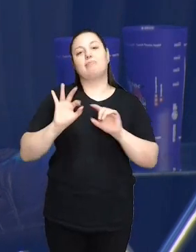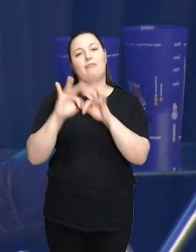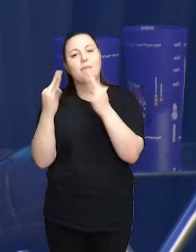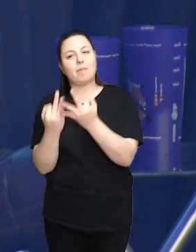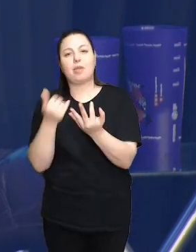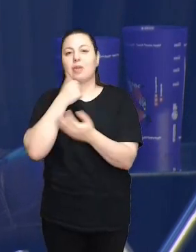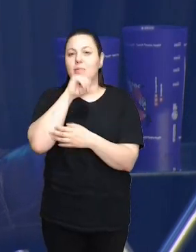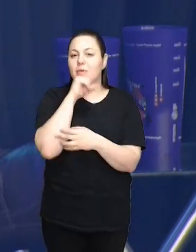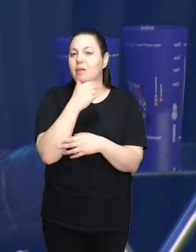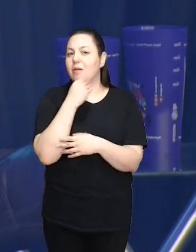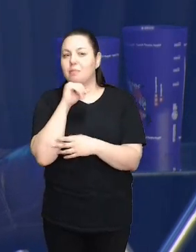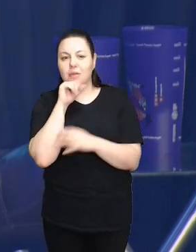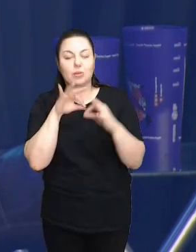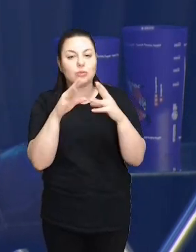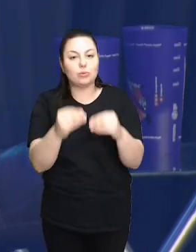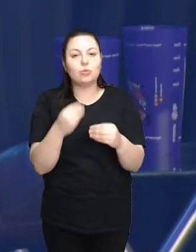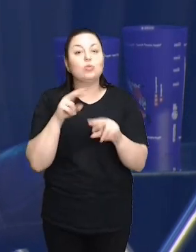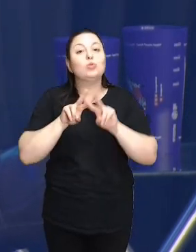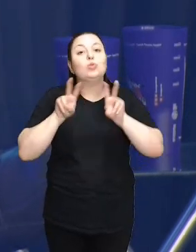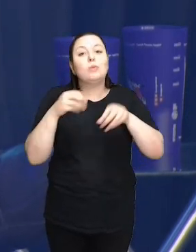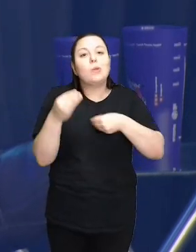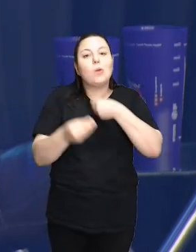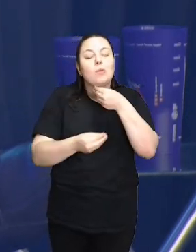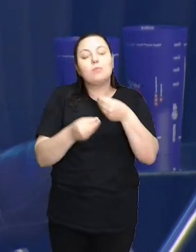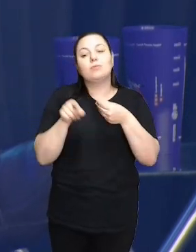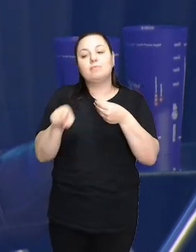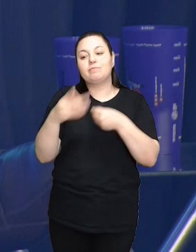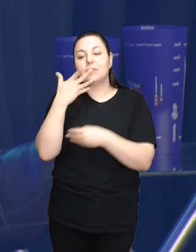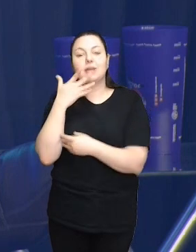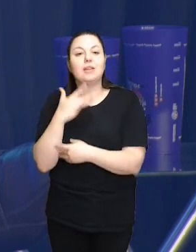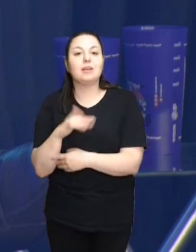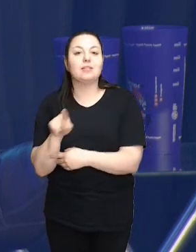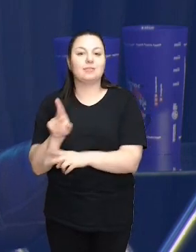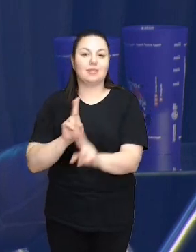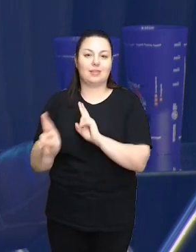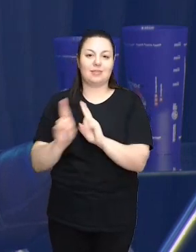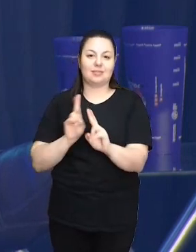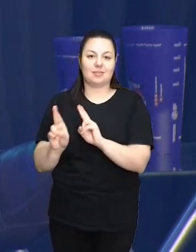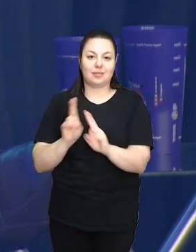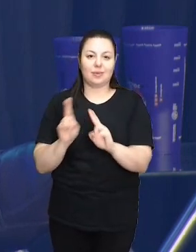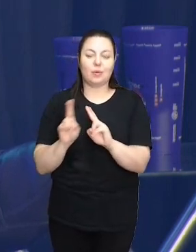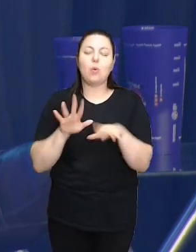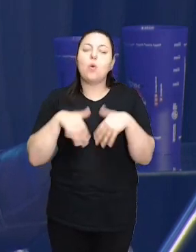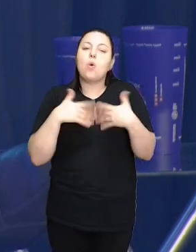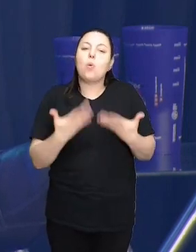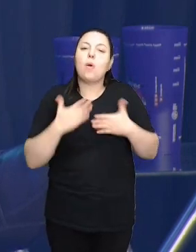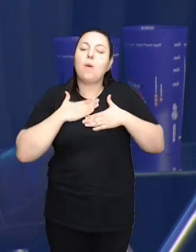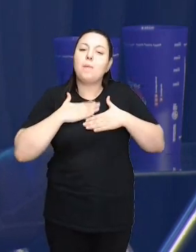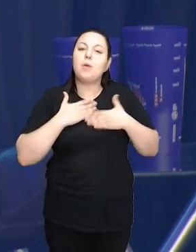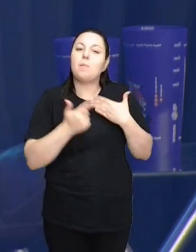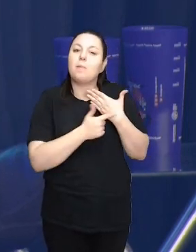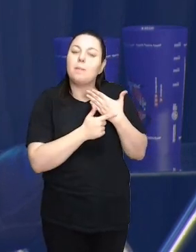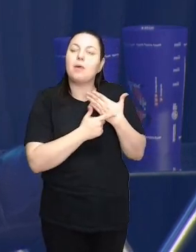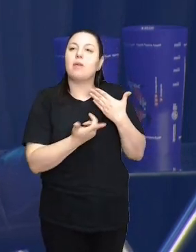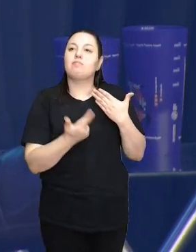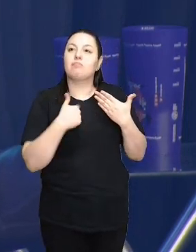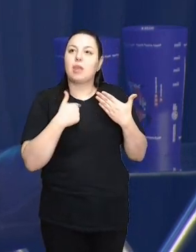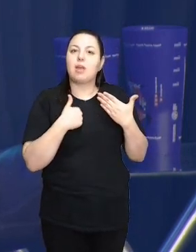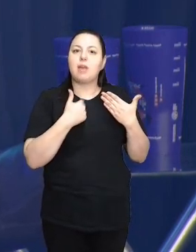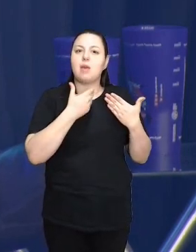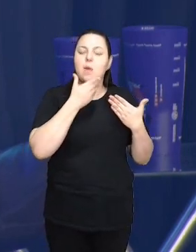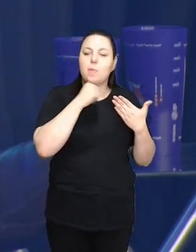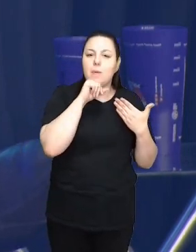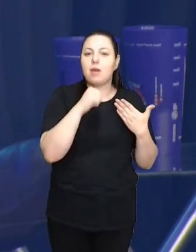adolescentes, sobre como essa criança interage, né? E qual que é o meu papel enquanto pai para poder